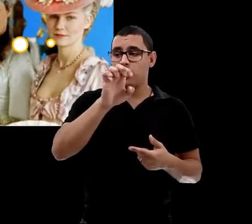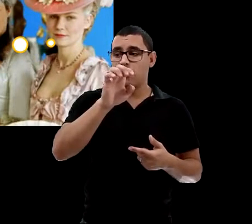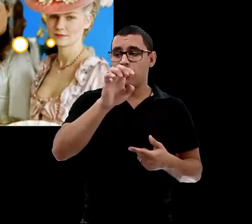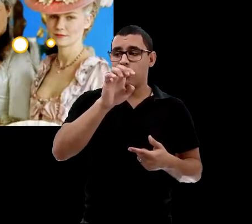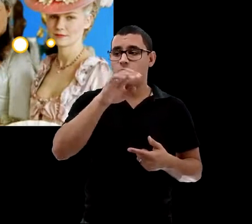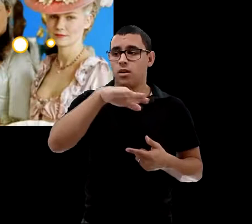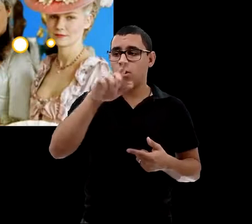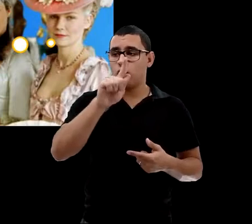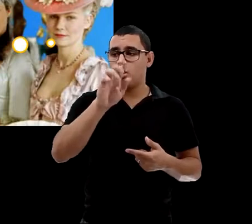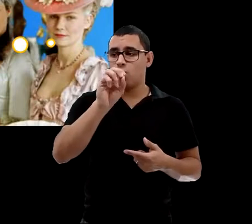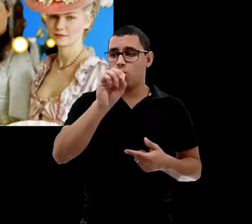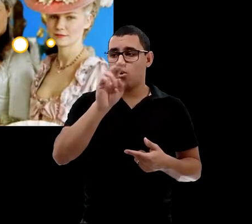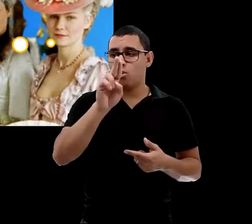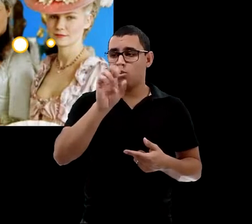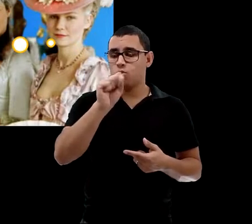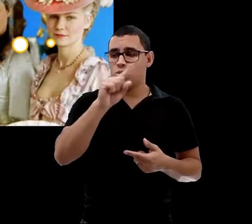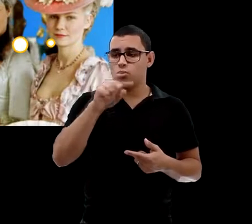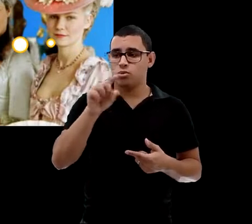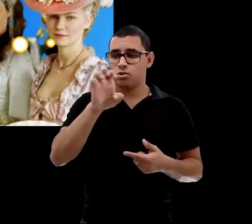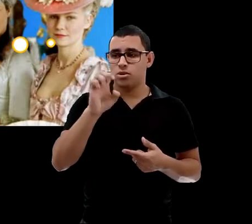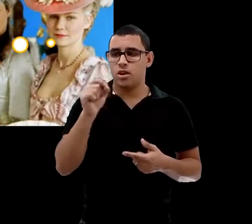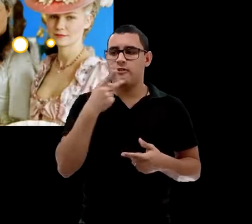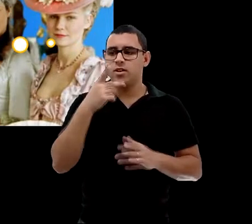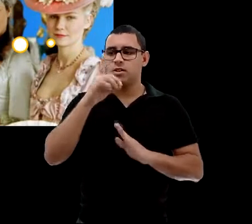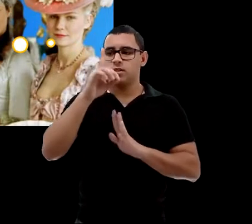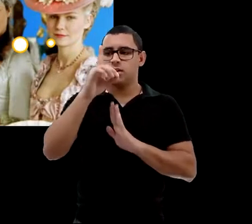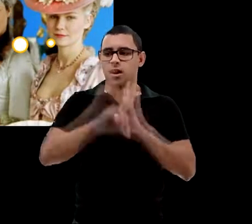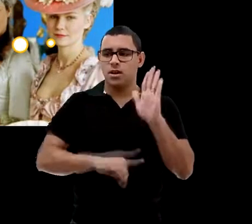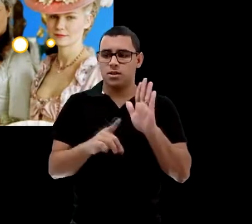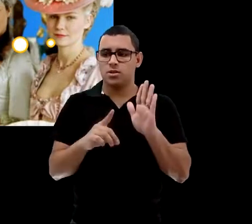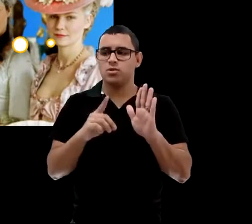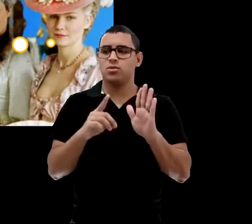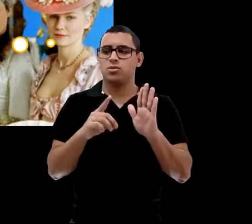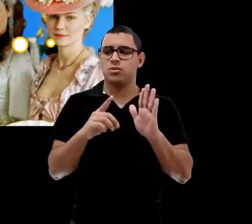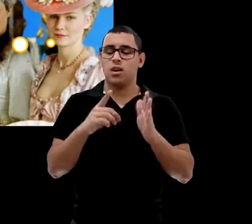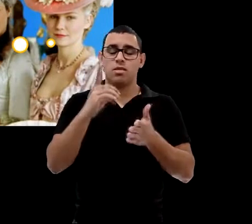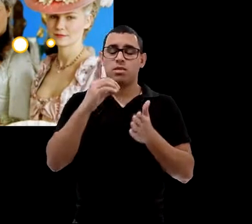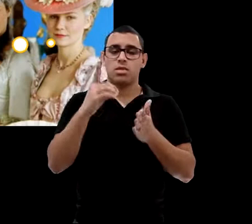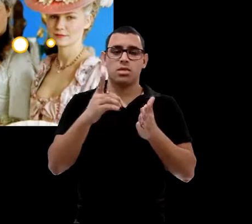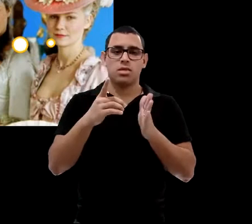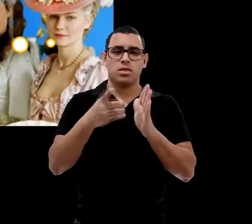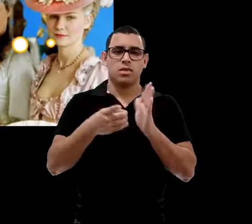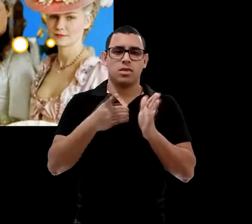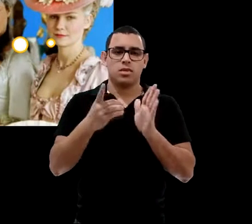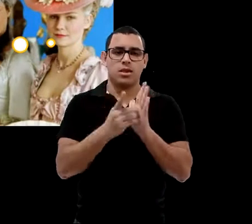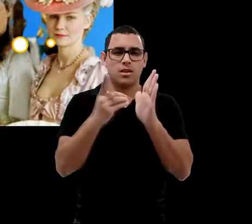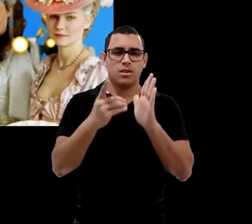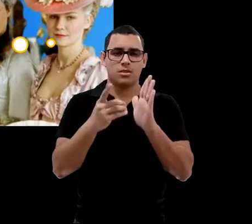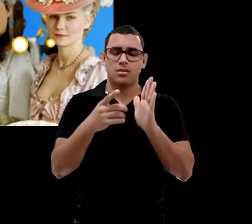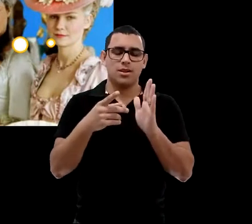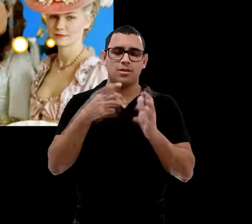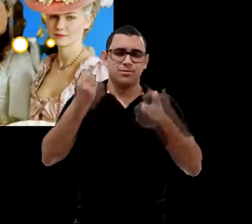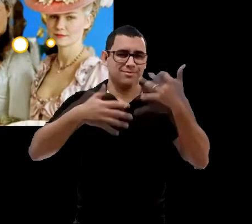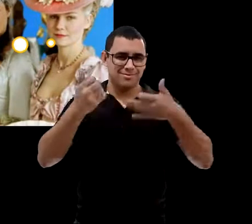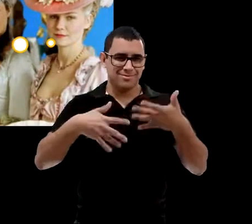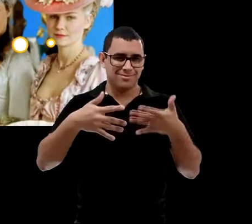dos direitos do homem e do cidadão, uma versão feminina, que ela chamou de Declaração dos Direitos das Mulheres e Cidadãs, lá na